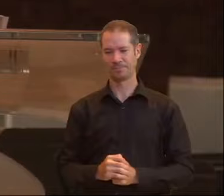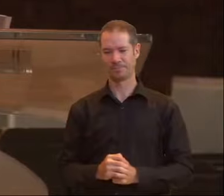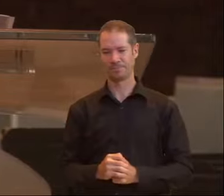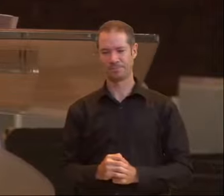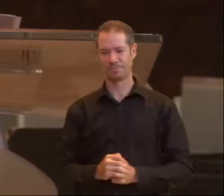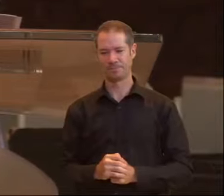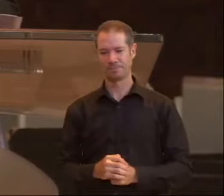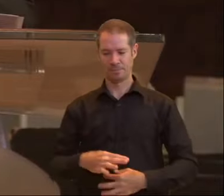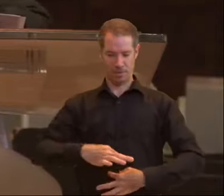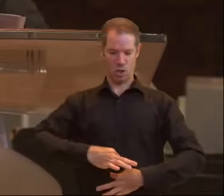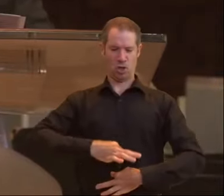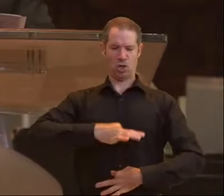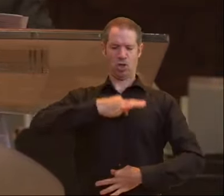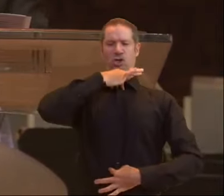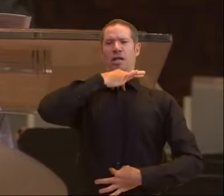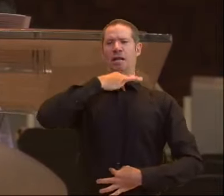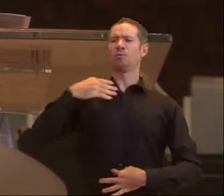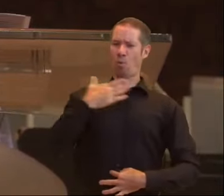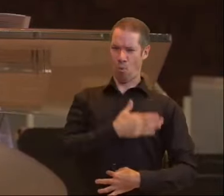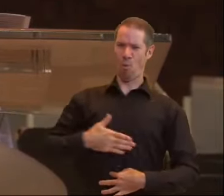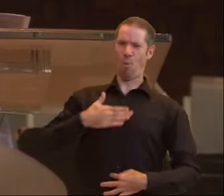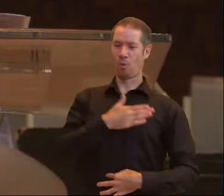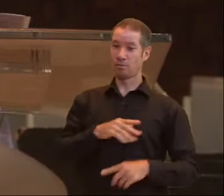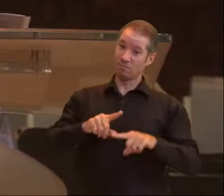Terno, gravata. Eu gosto de terno e gravata.